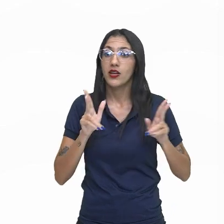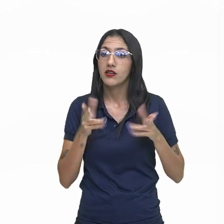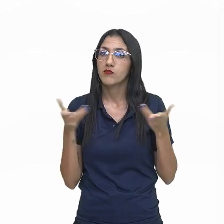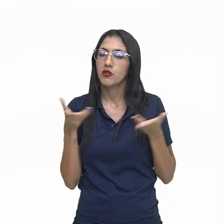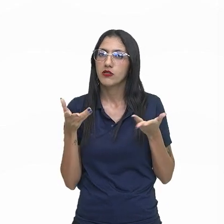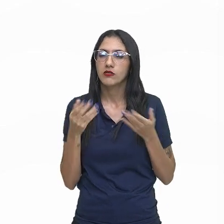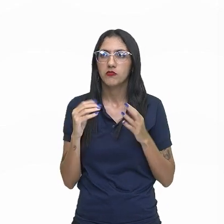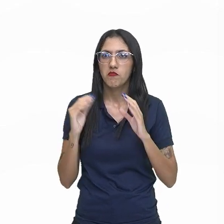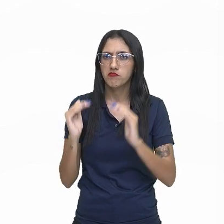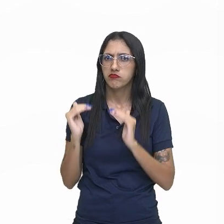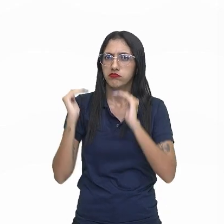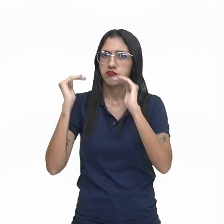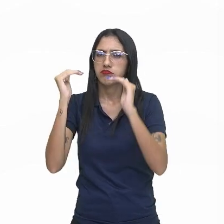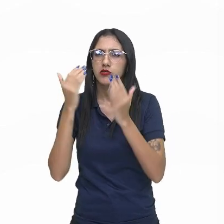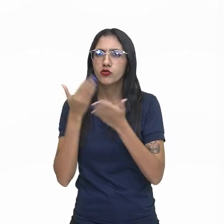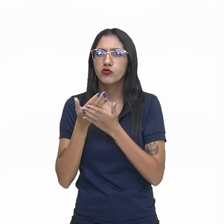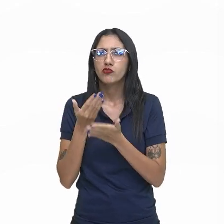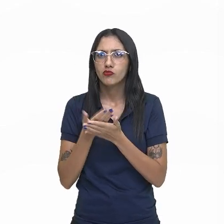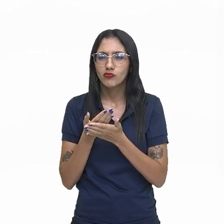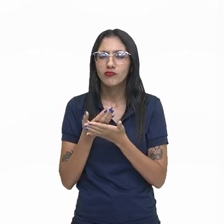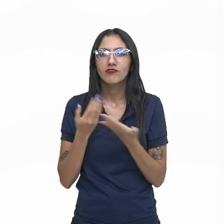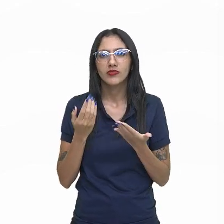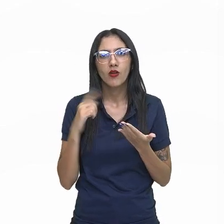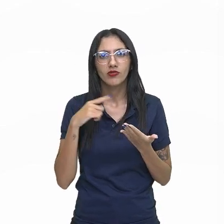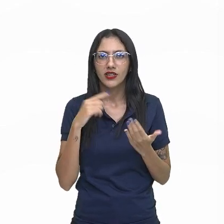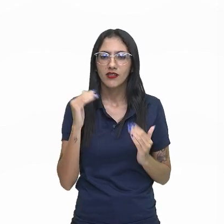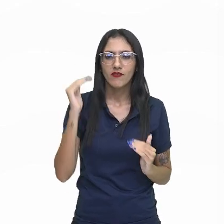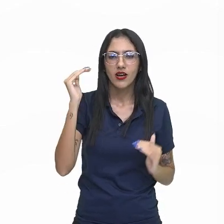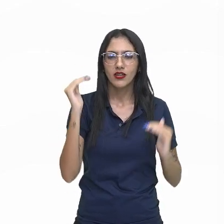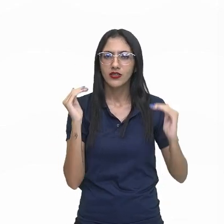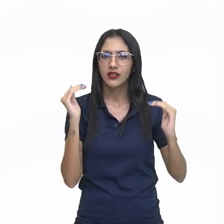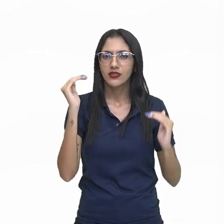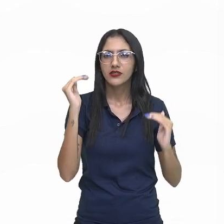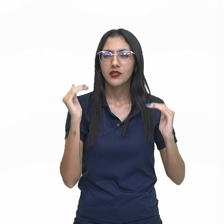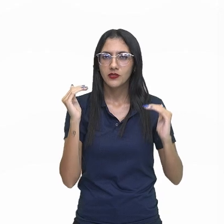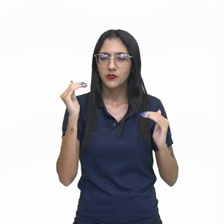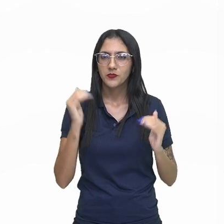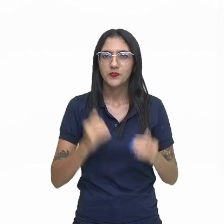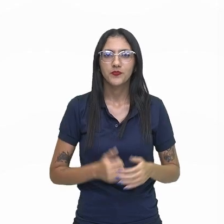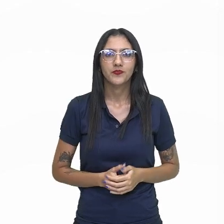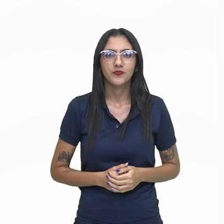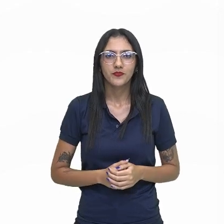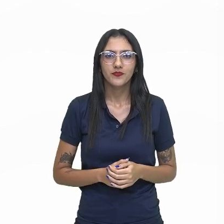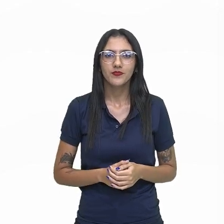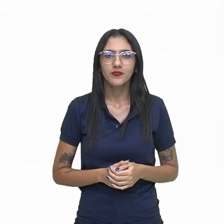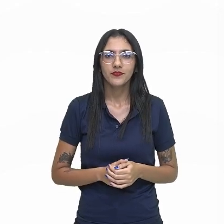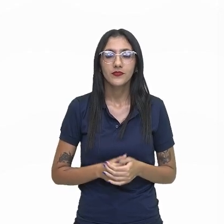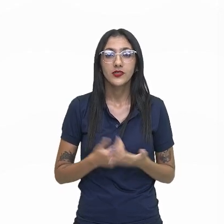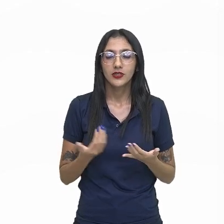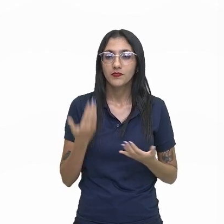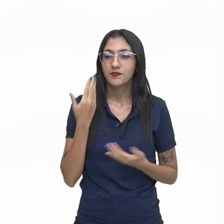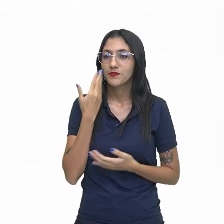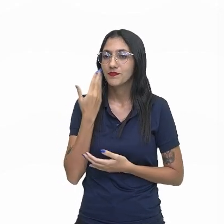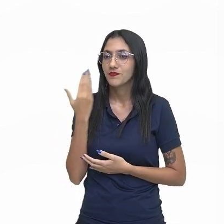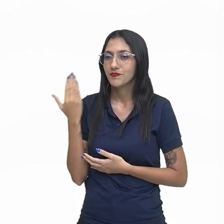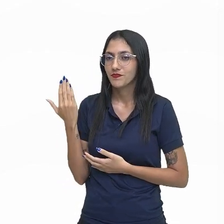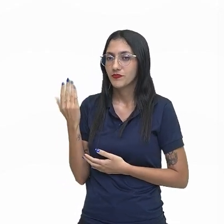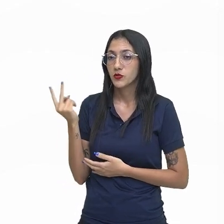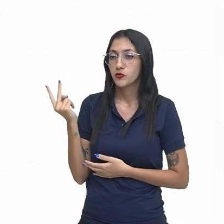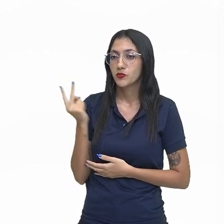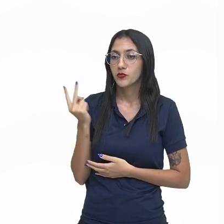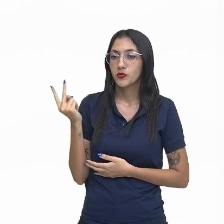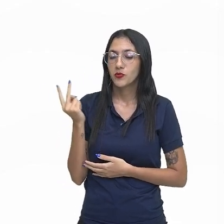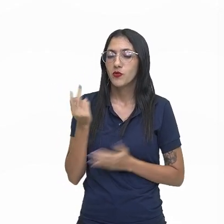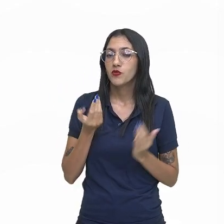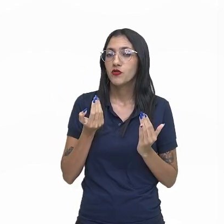hoje. Então, tudo isso tem essa diferença, né, da fala. Aí nós temos aqui a conversa aqui de 2 jovens,